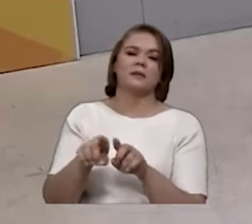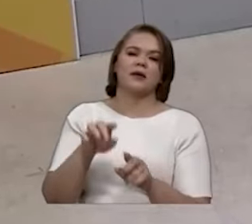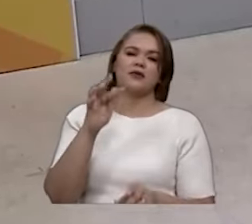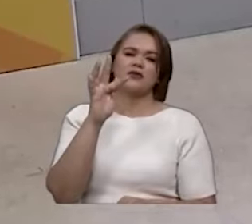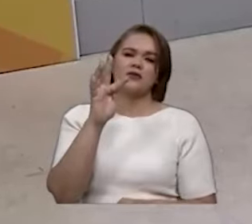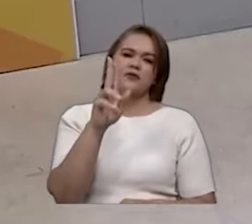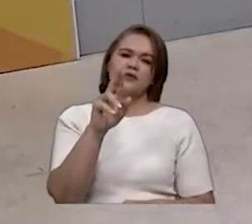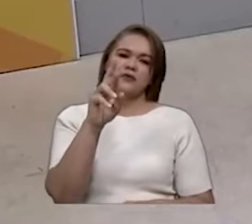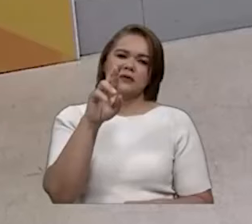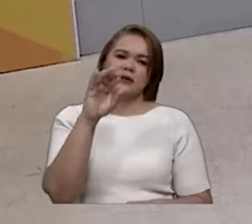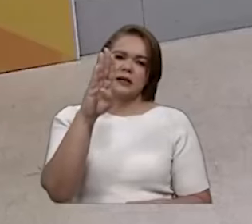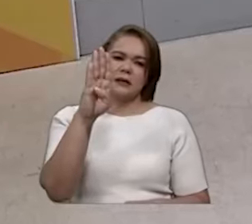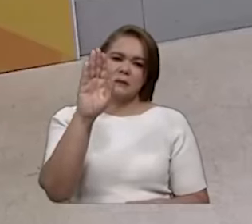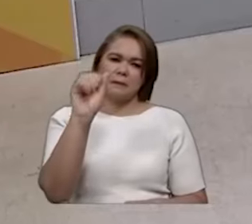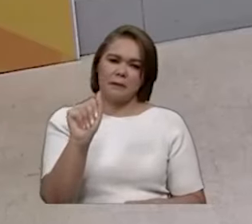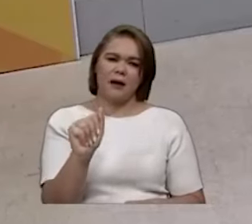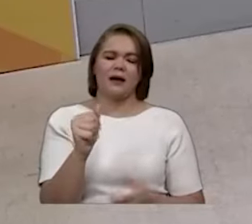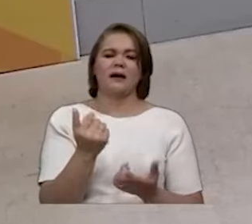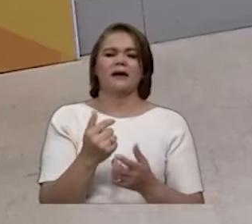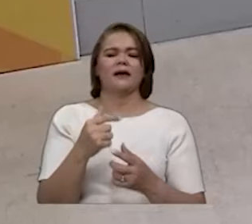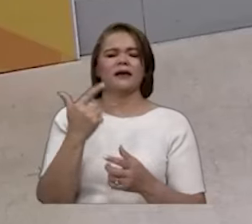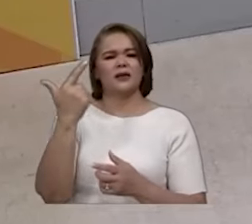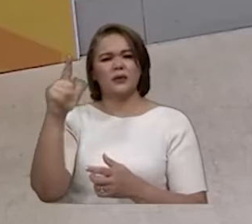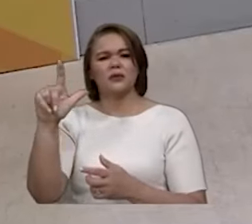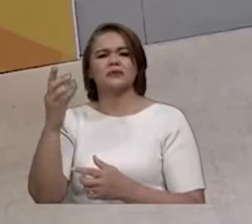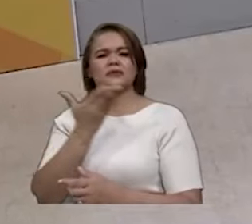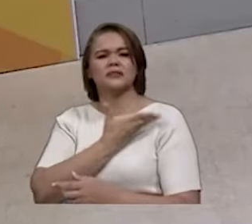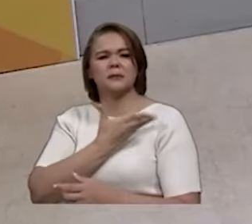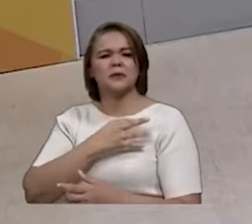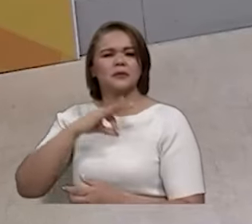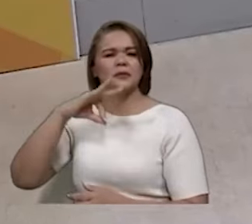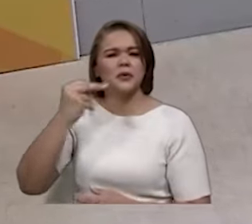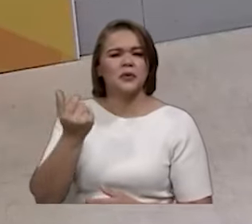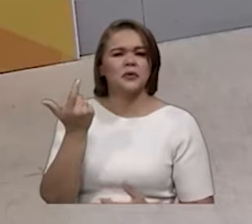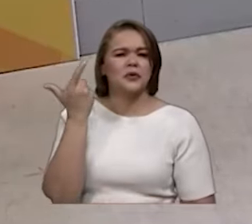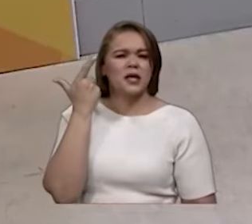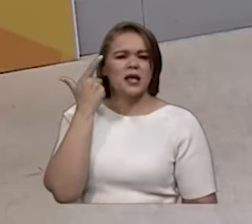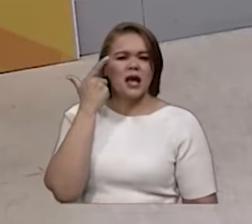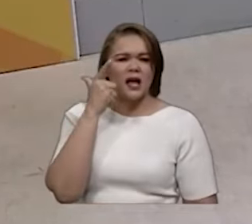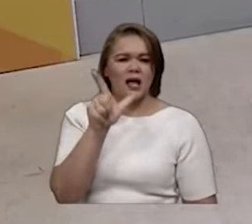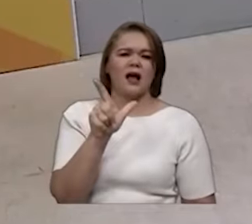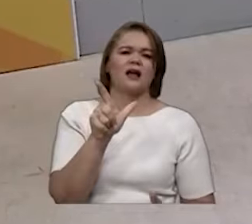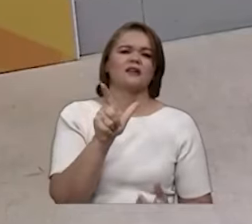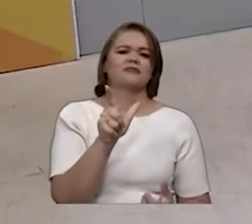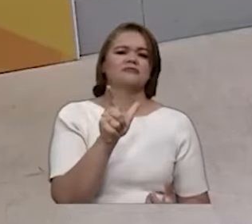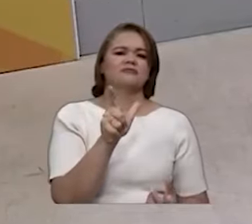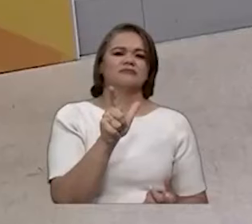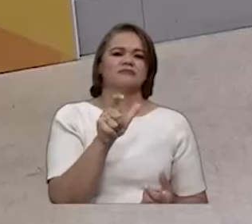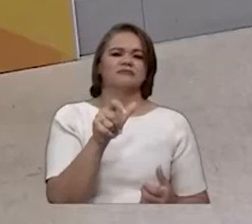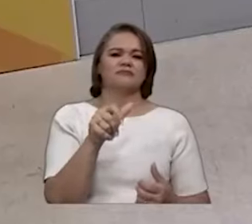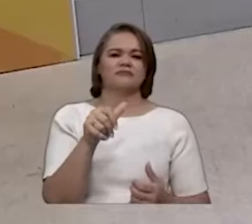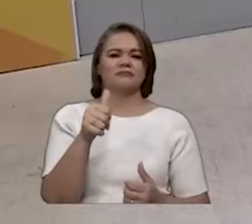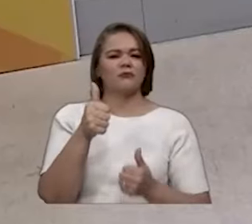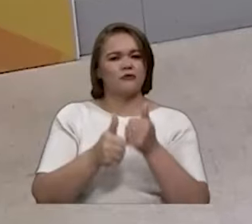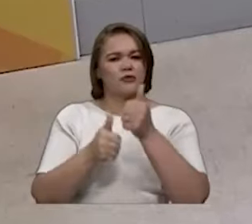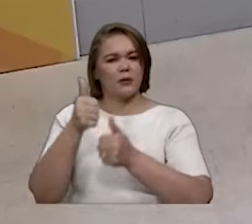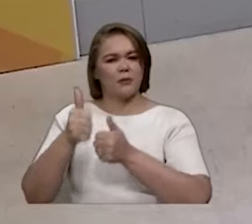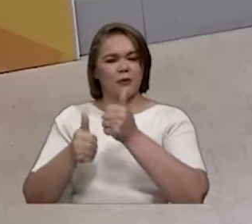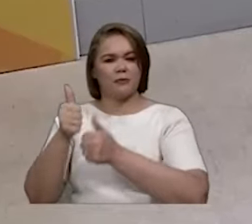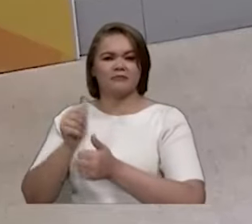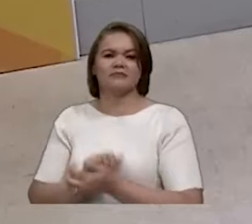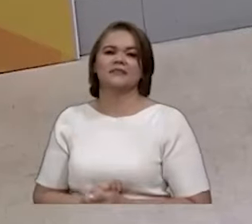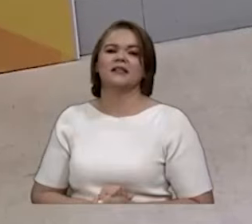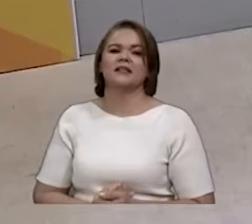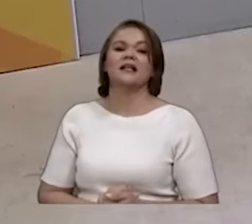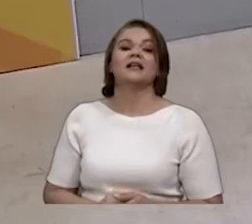Gitwin, botafoguenses que foram campeões da Libertadores. Parabéns aí. Ó, hora de começar o segundo prêmio.